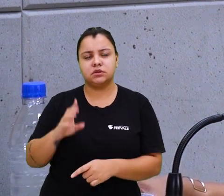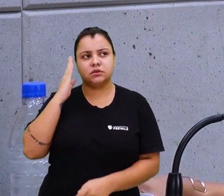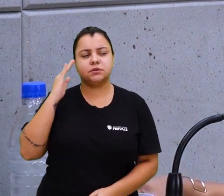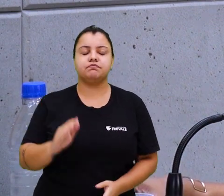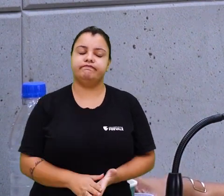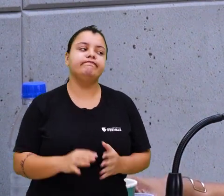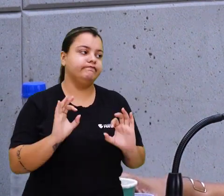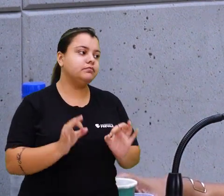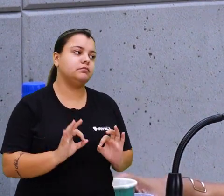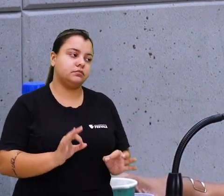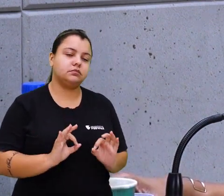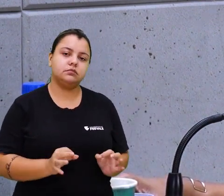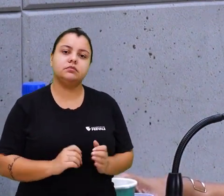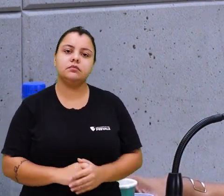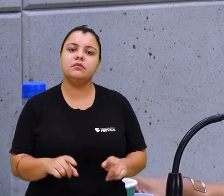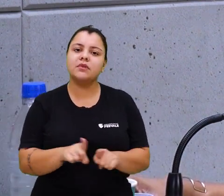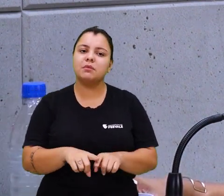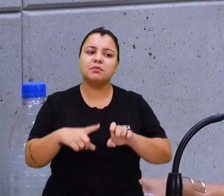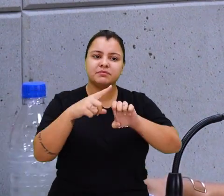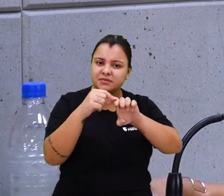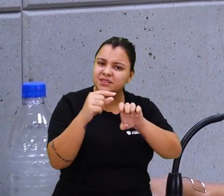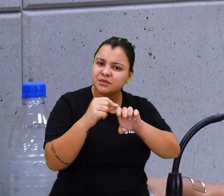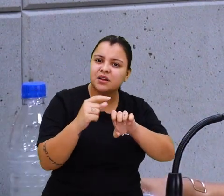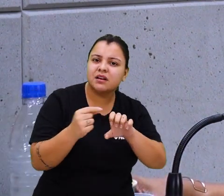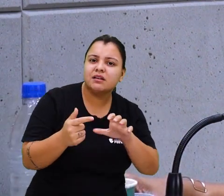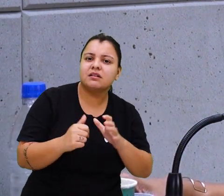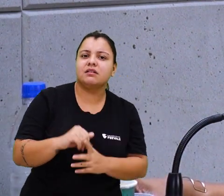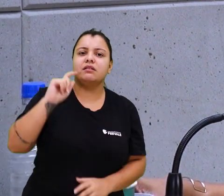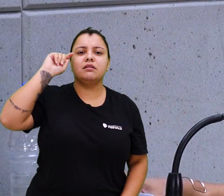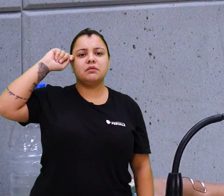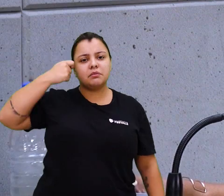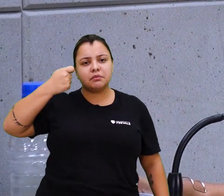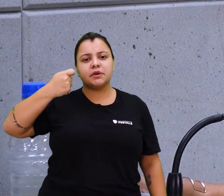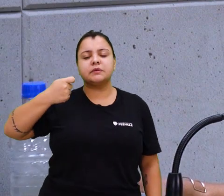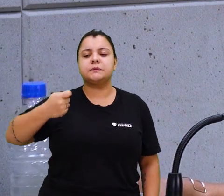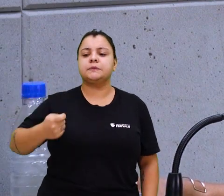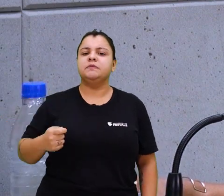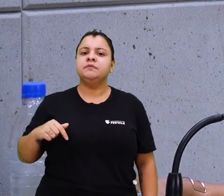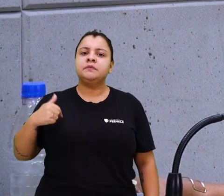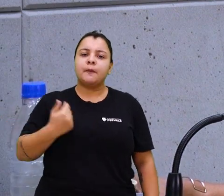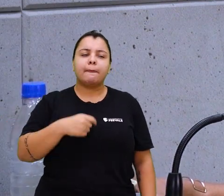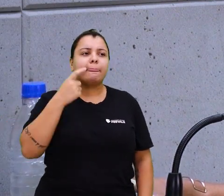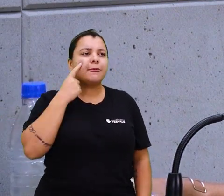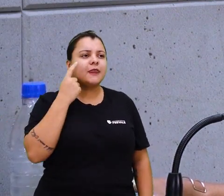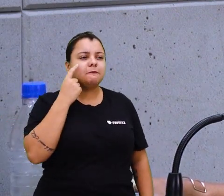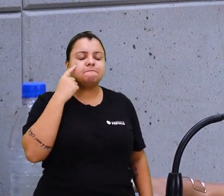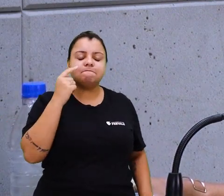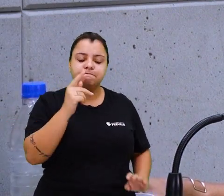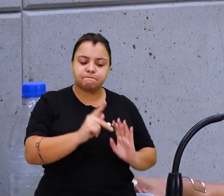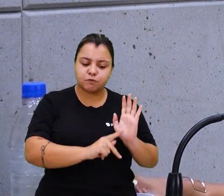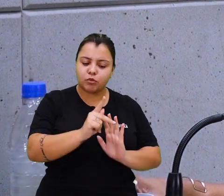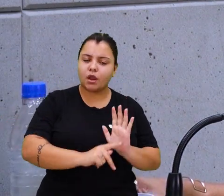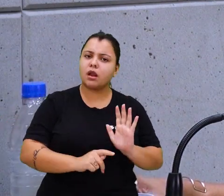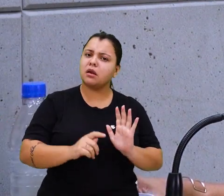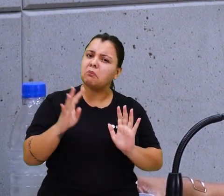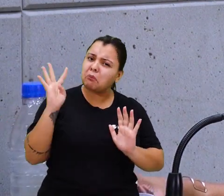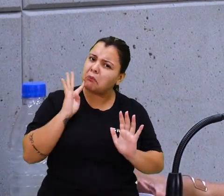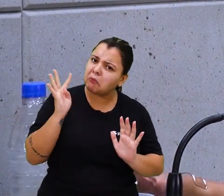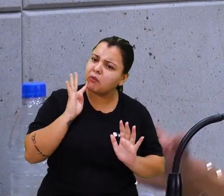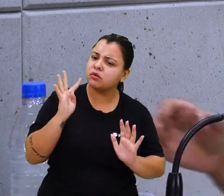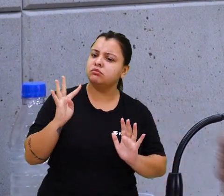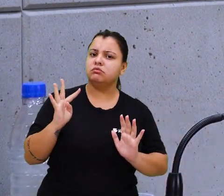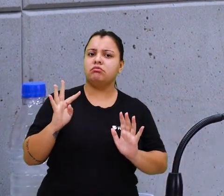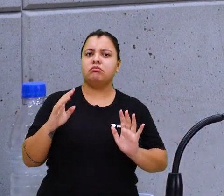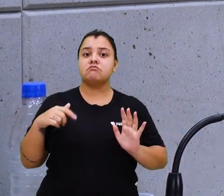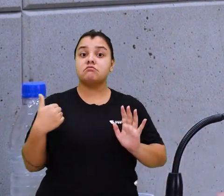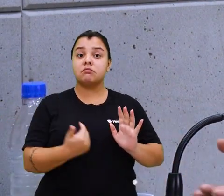certeza até pros empreendedores pretos né Eh a gente viu projetos muito legais muito bacanas ali que